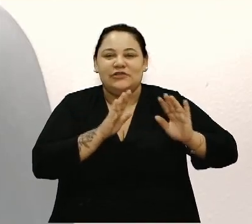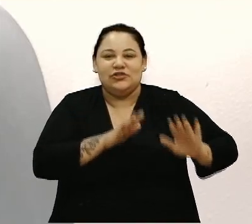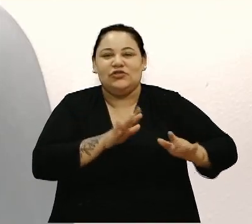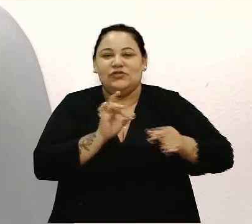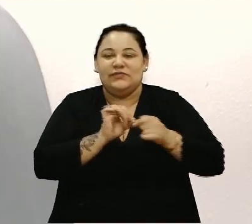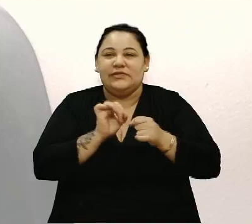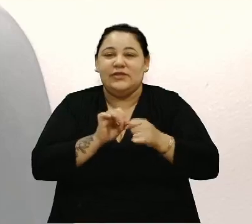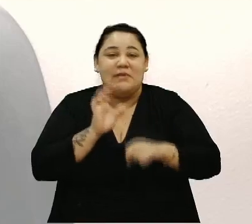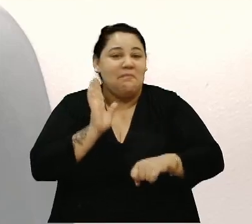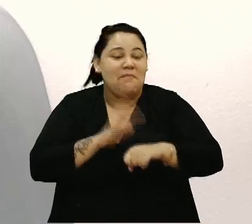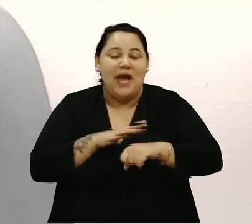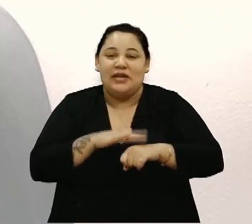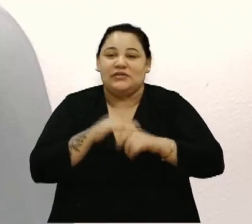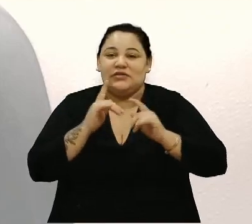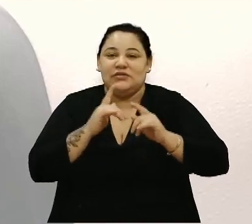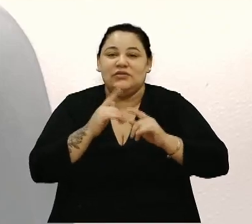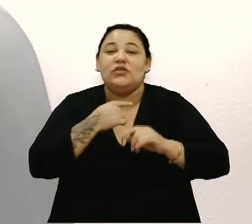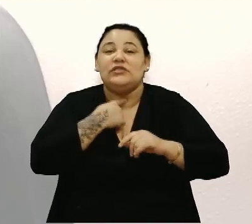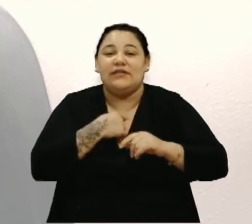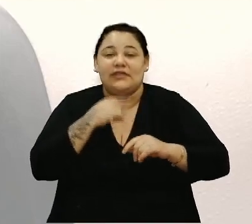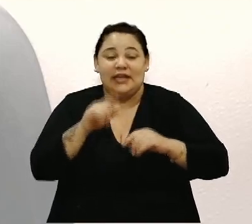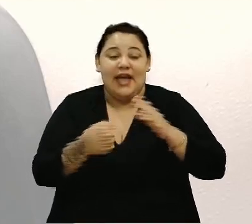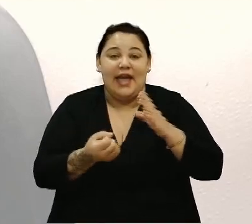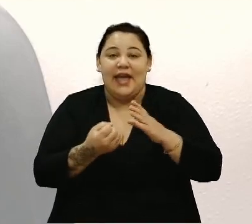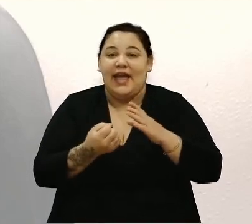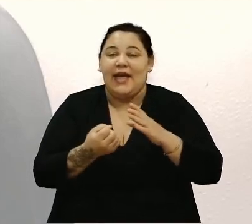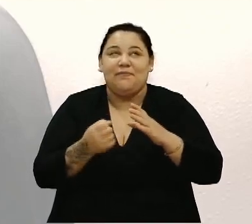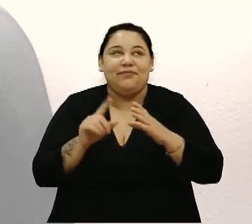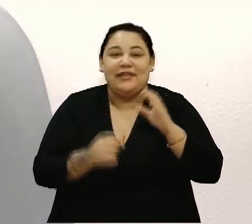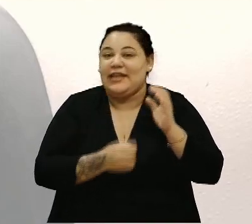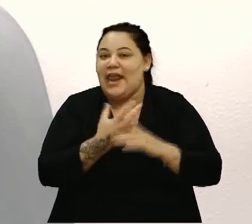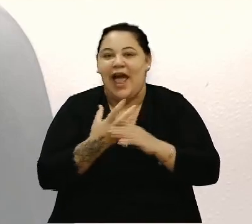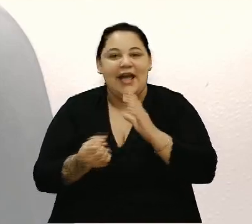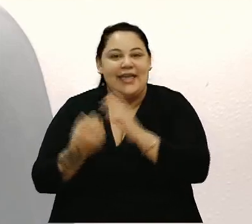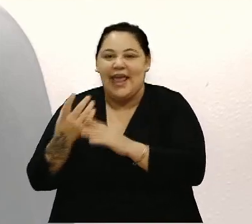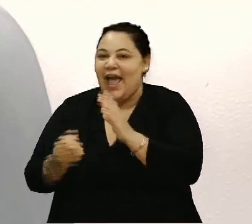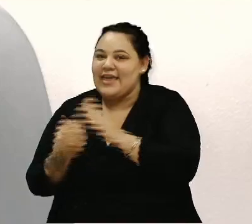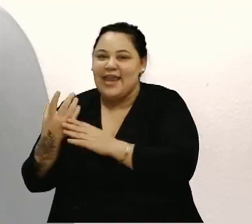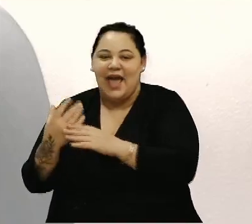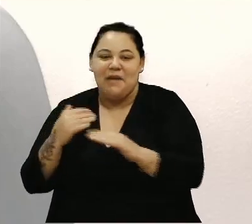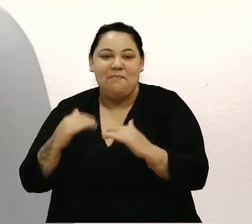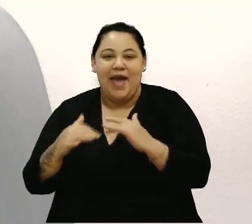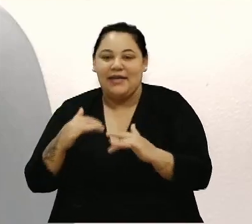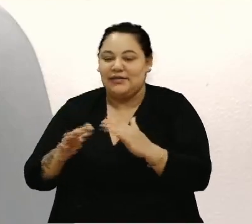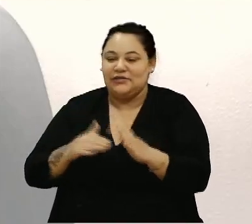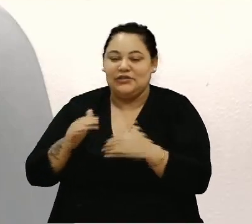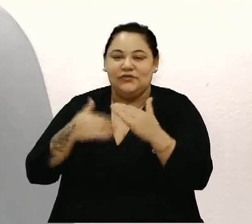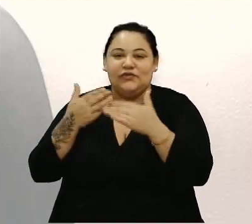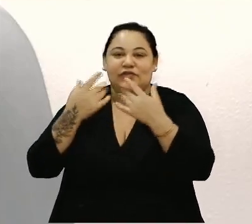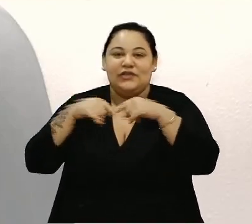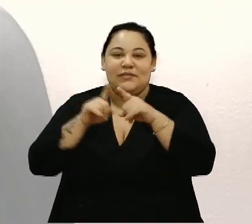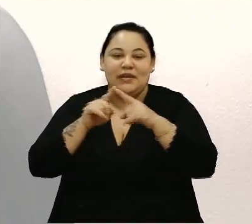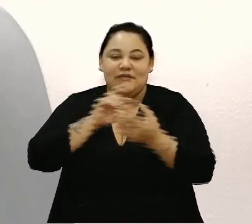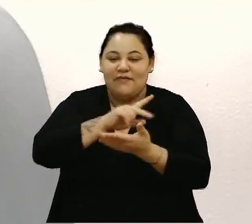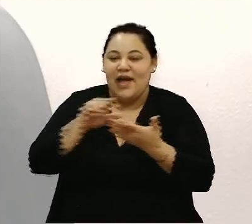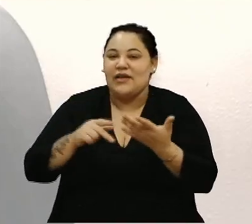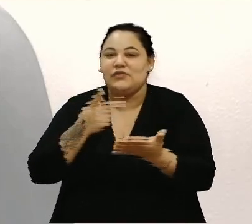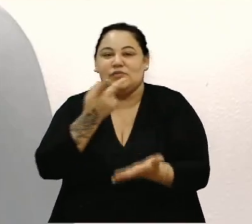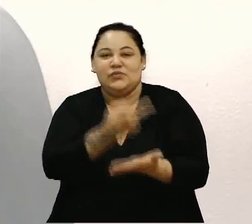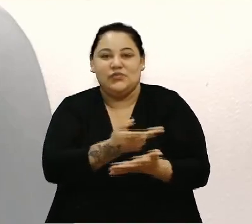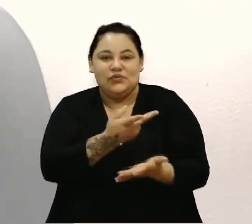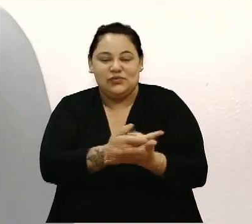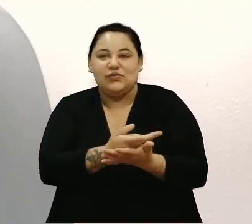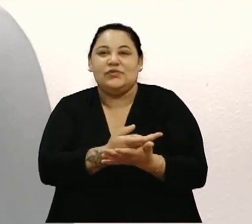mais gostavam, que era a criação. Criavam muitas máquinas e desenvolviam diversos produtos